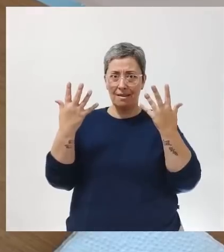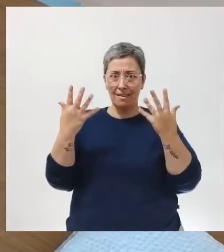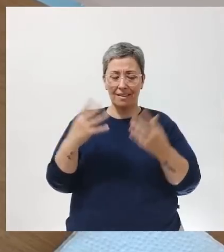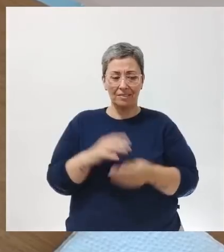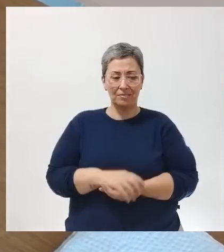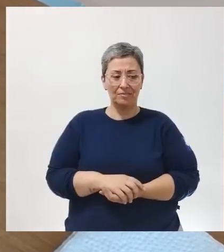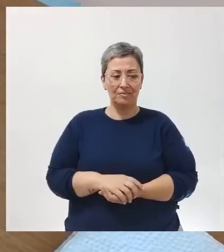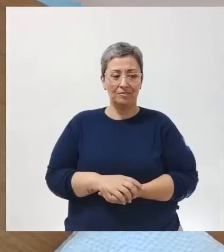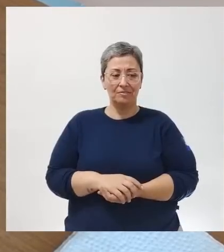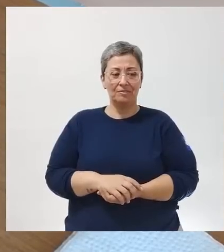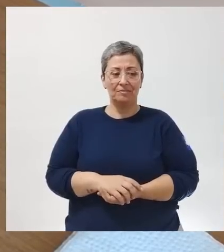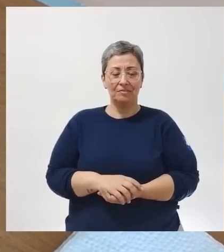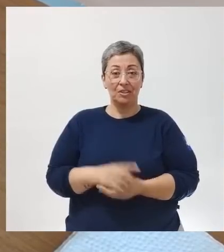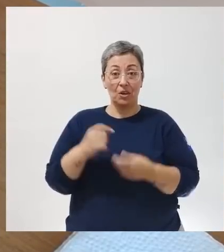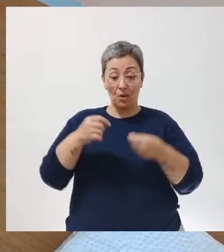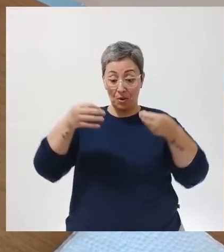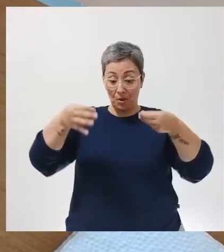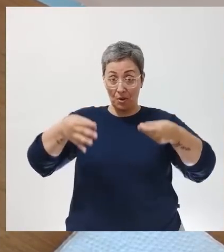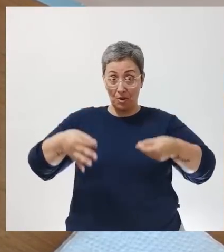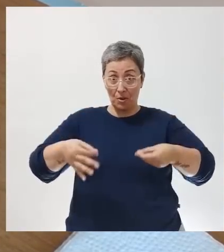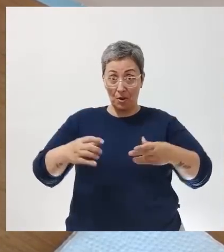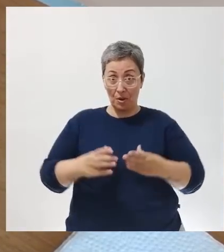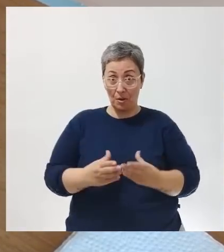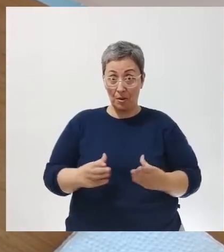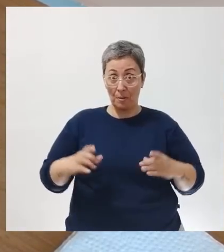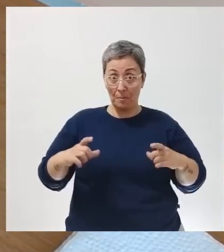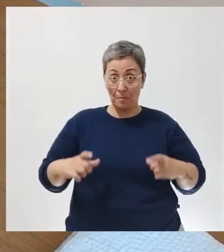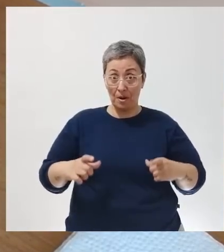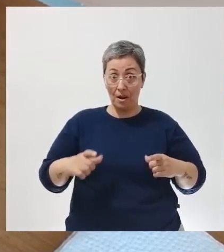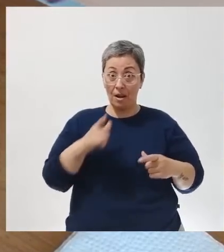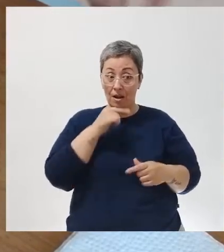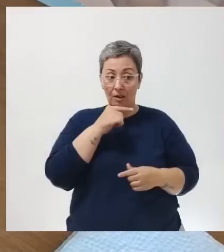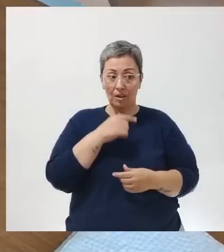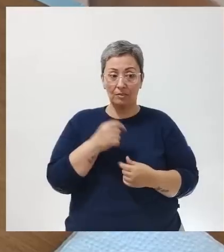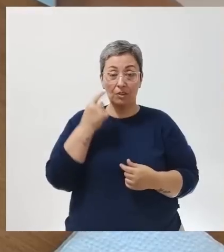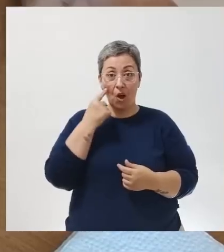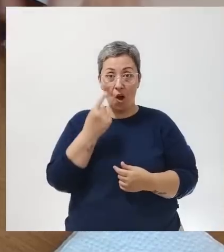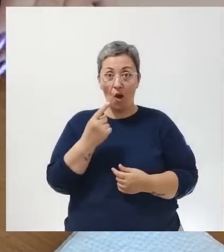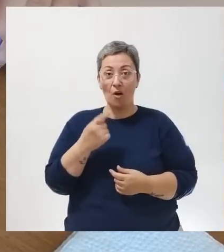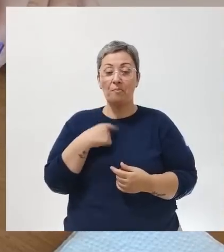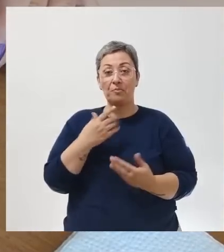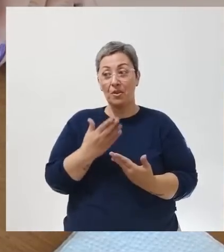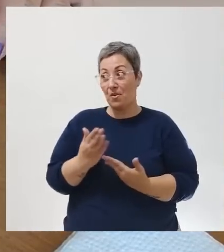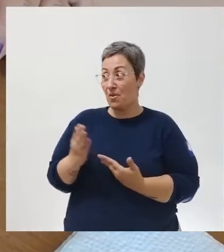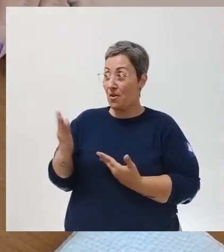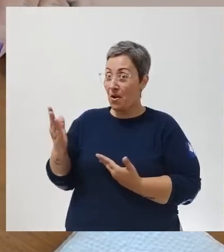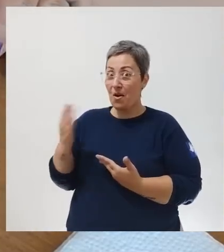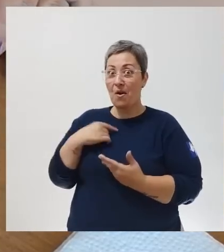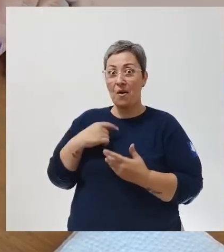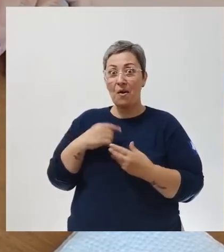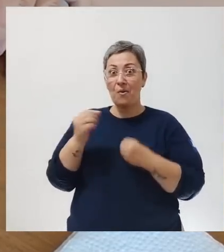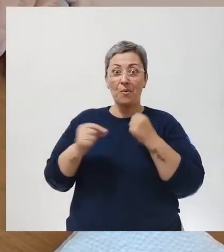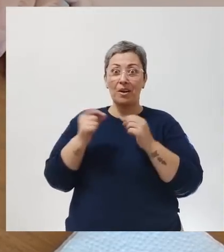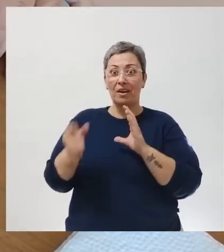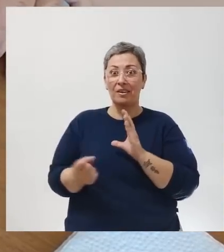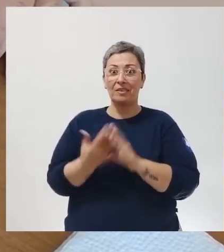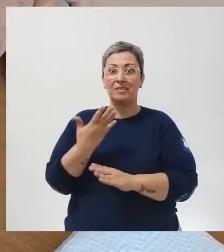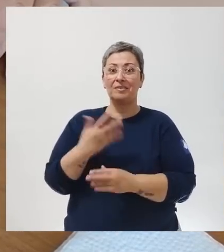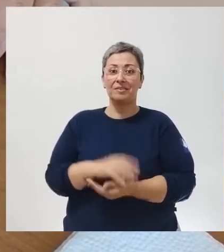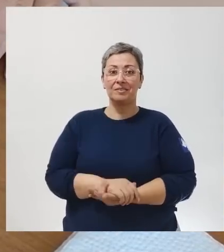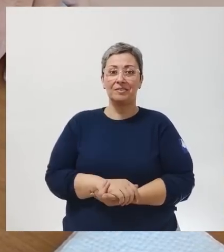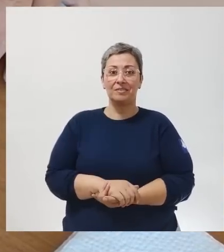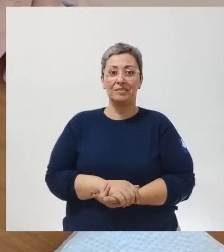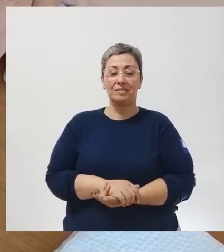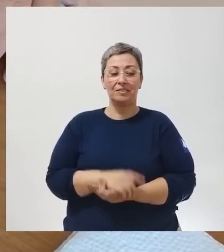acontecer. Coloque num prato com água e olha, vamos ver que forma que vai